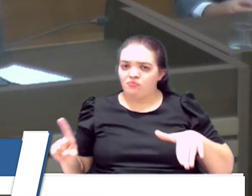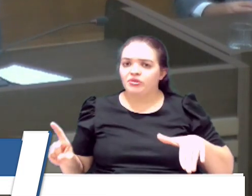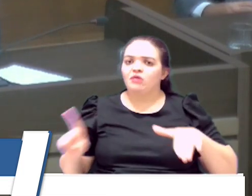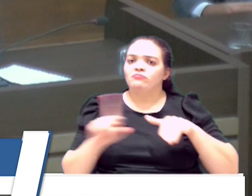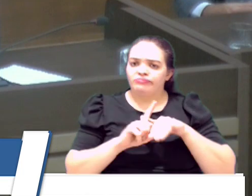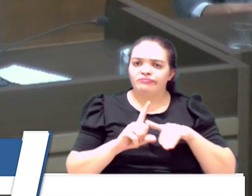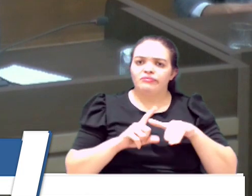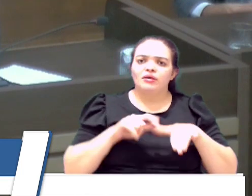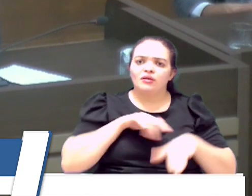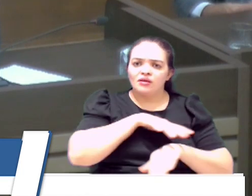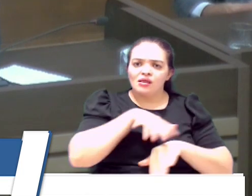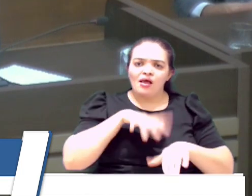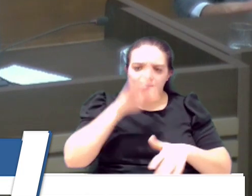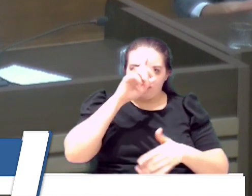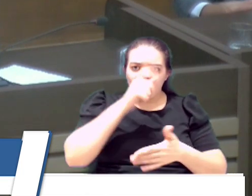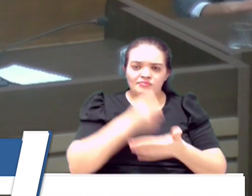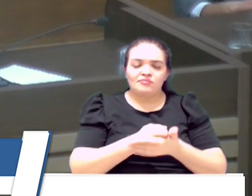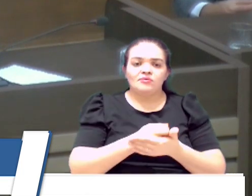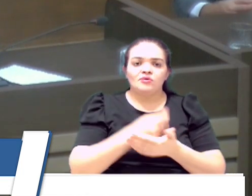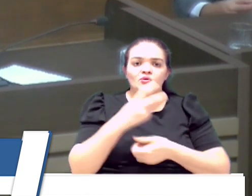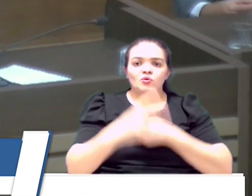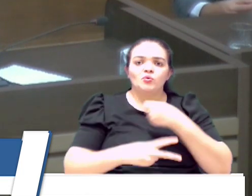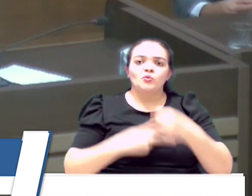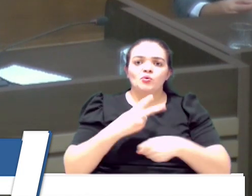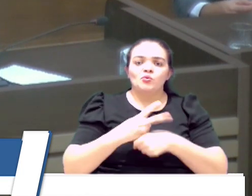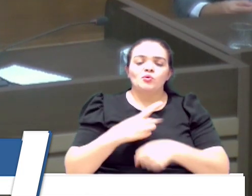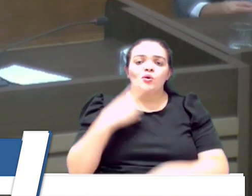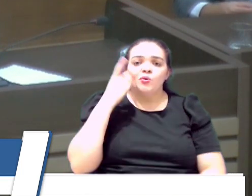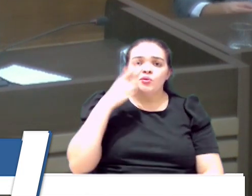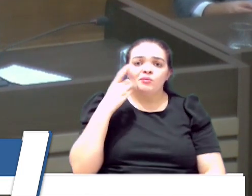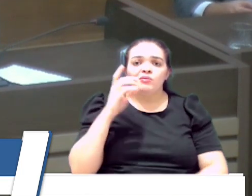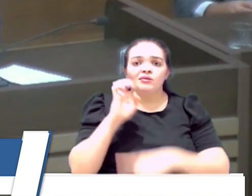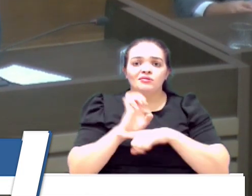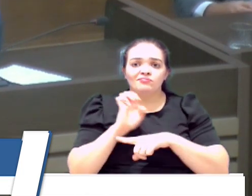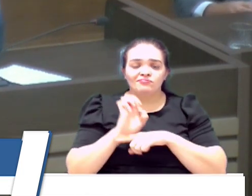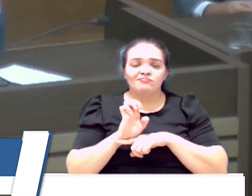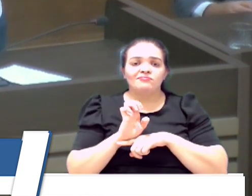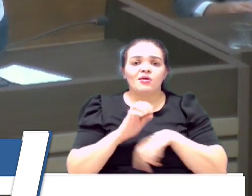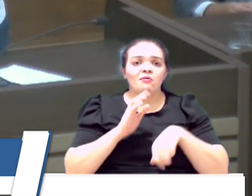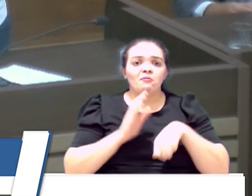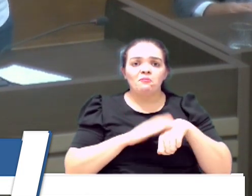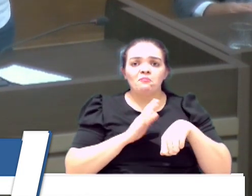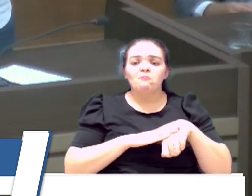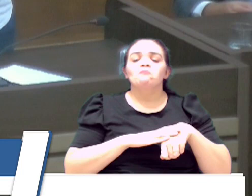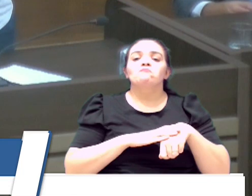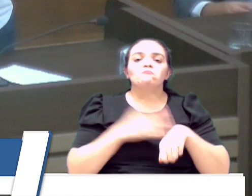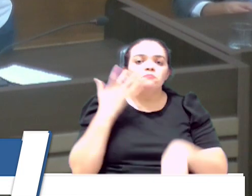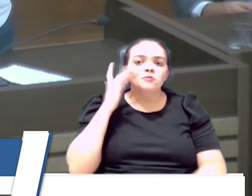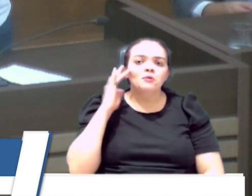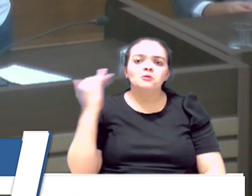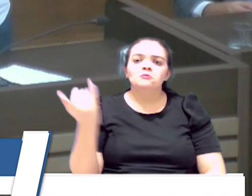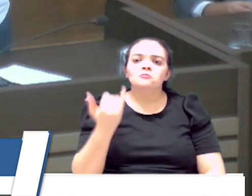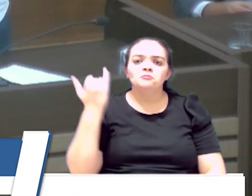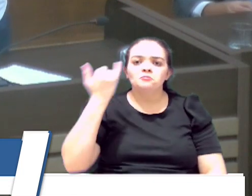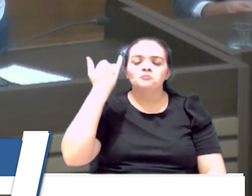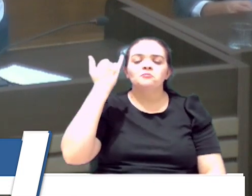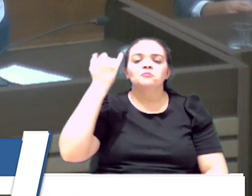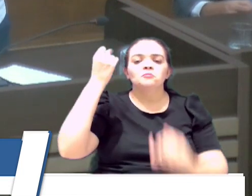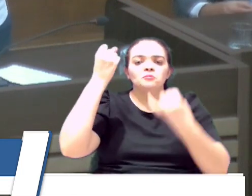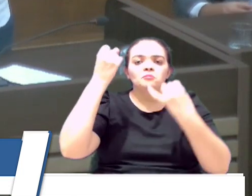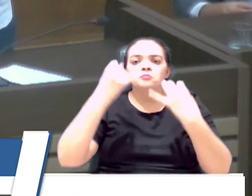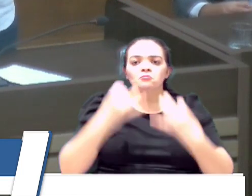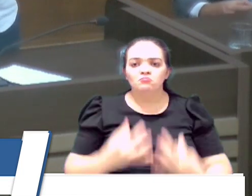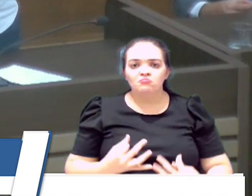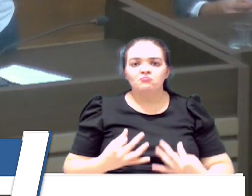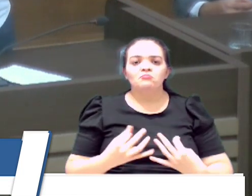mais muito tempo. 2 anos depois eu virei deputado estadual. E agora, eu acho muito importante a gente dizer que